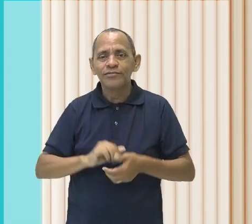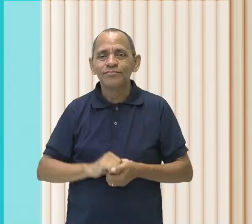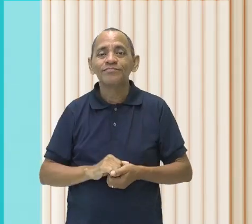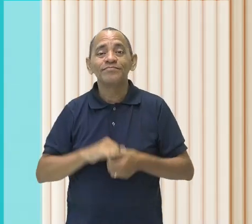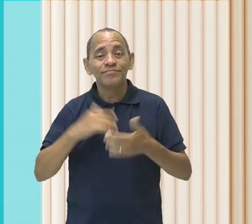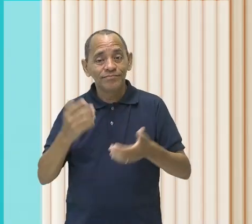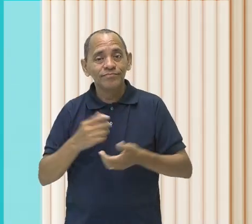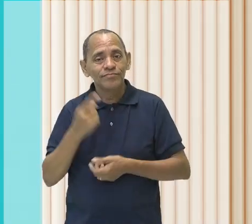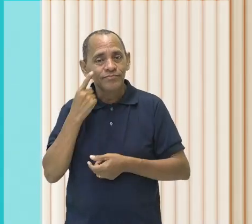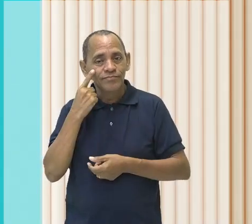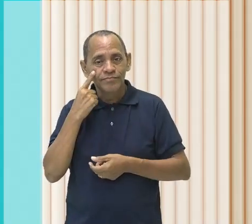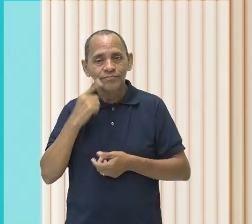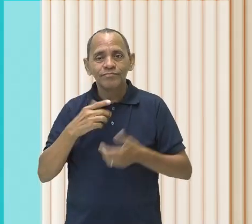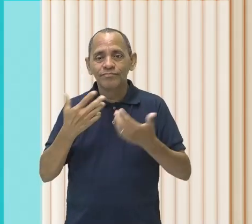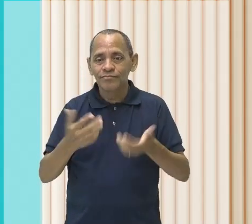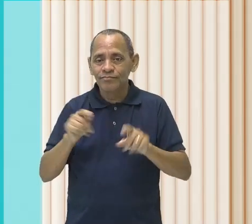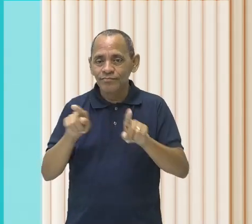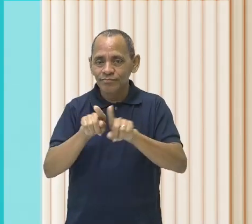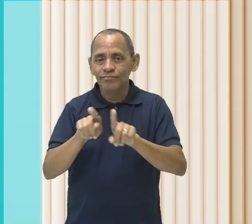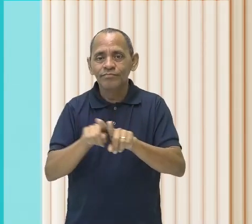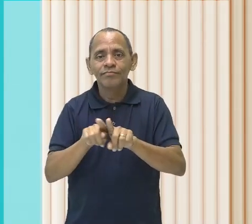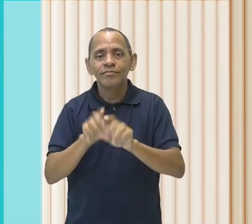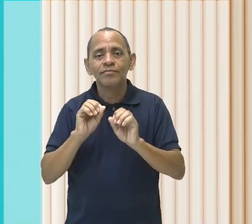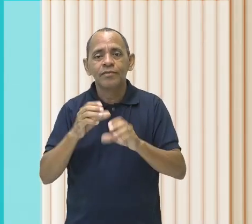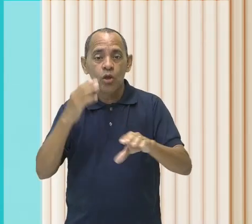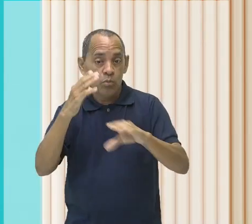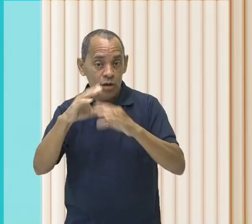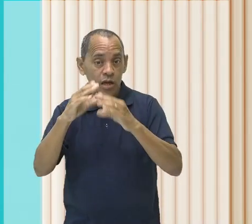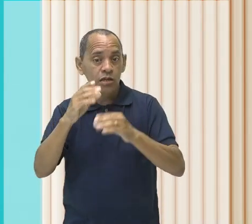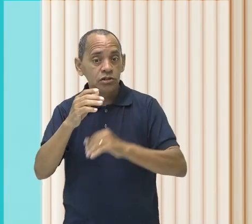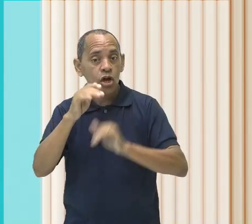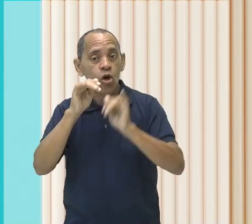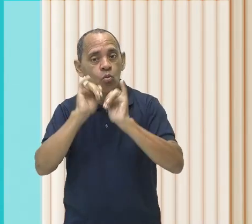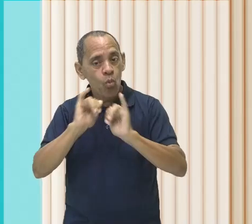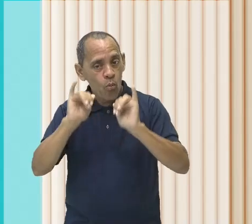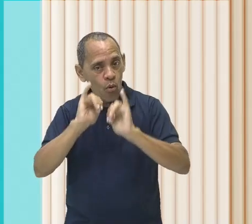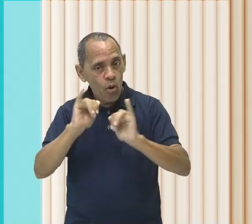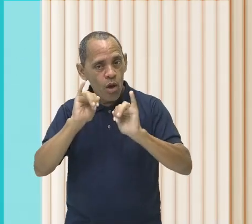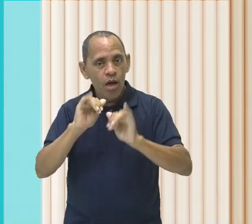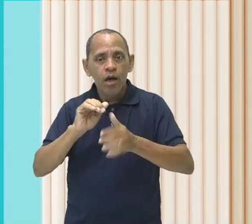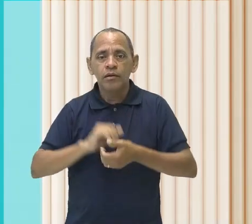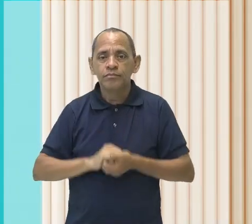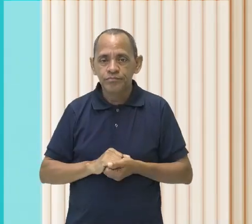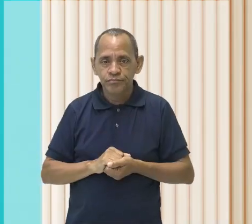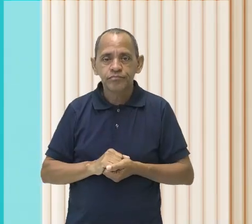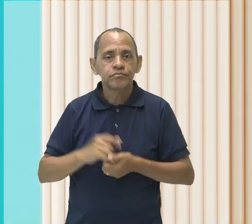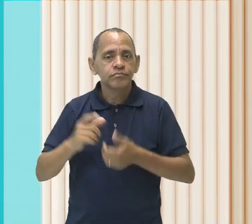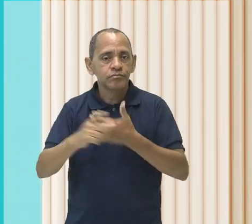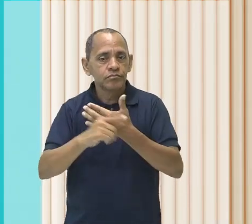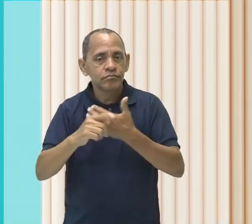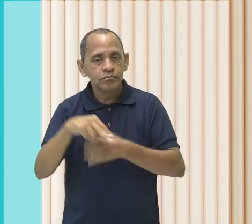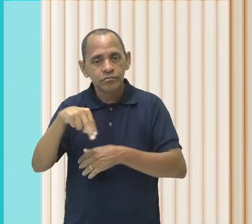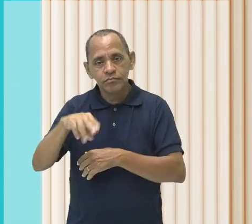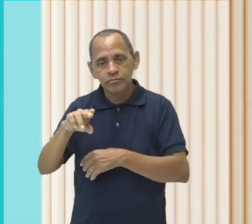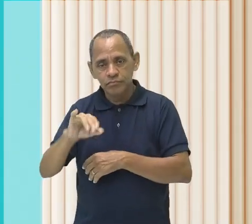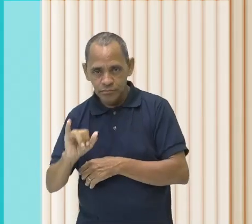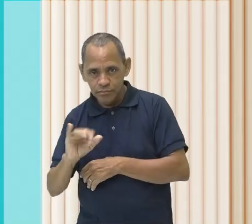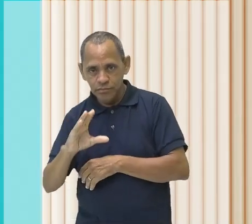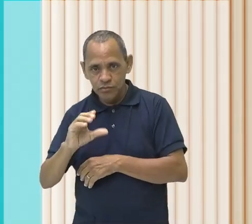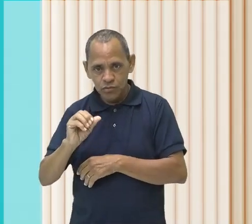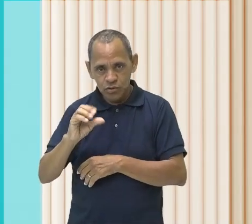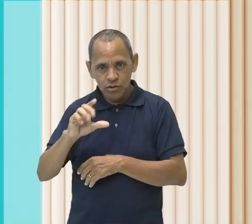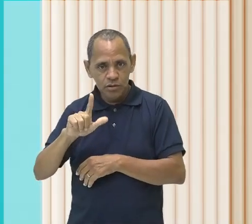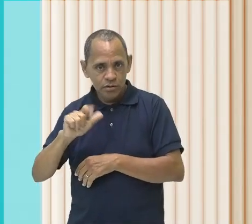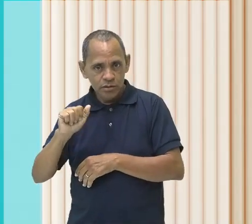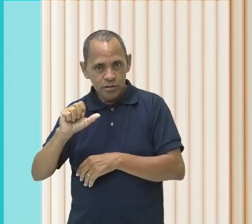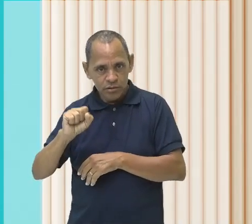Muito bem, nós vimos aí então, né, uma canção sendo declamada. Essa canção é de autoria do Nicolás Júnior. Daqui a pouquinho nós vamos já